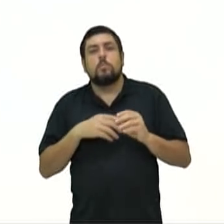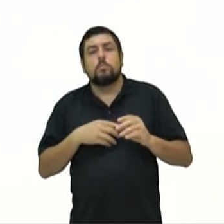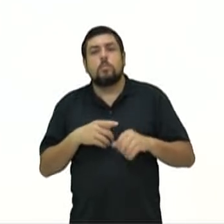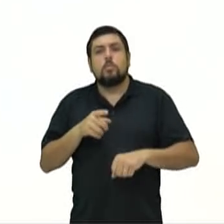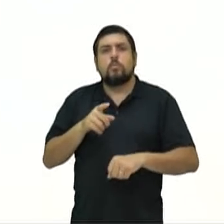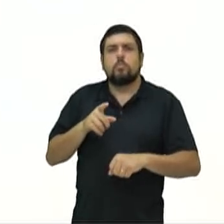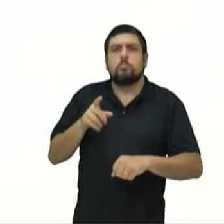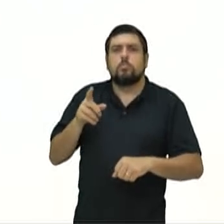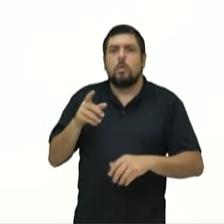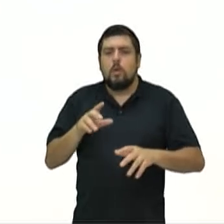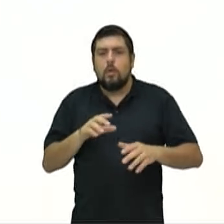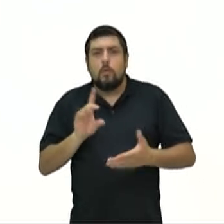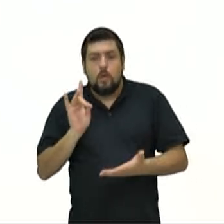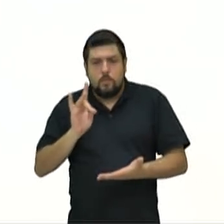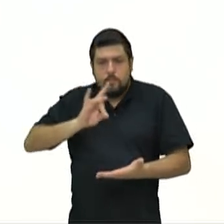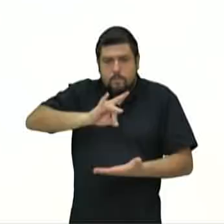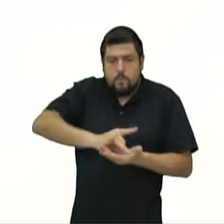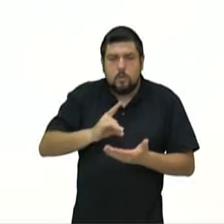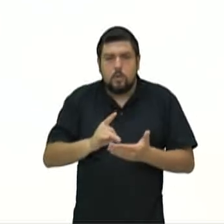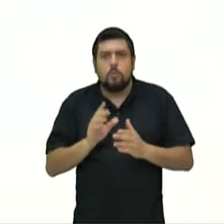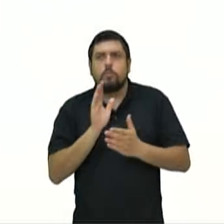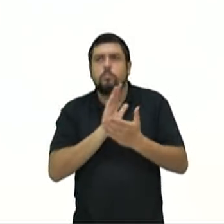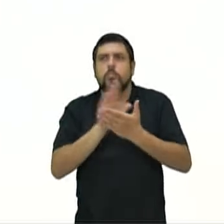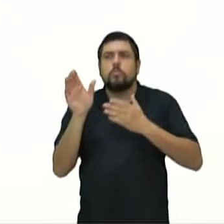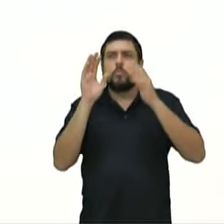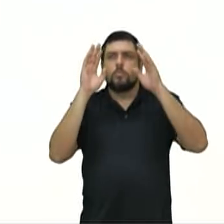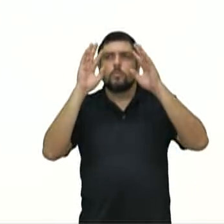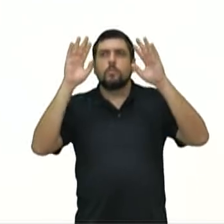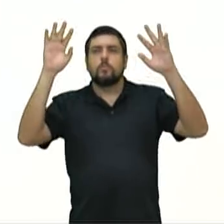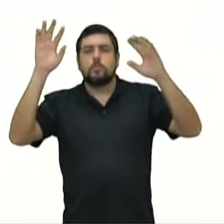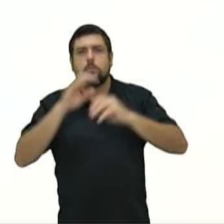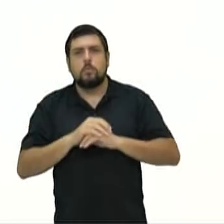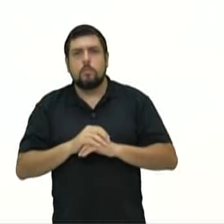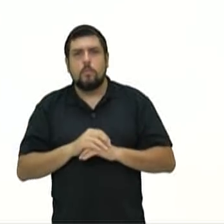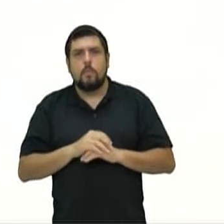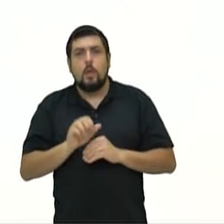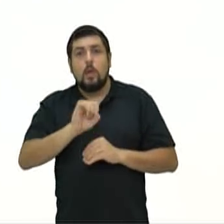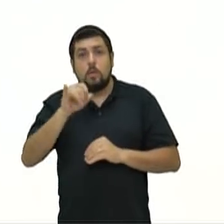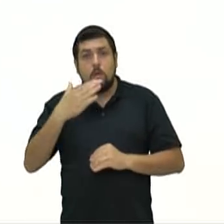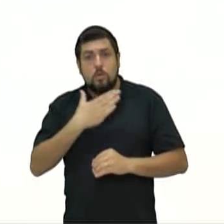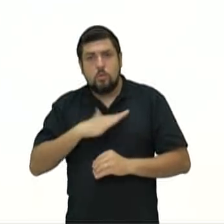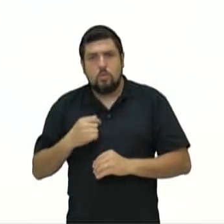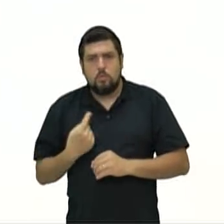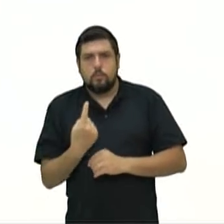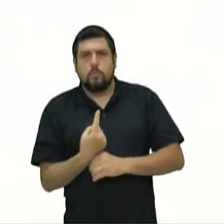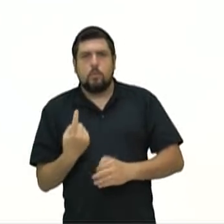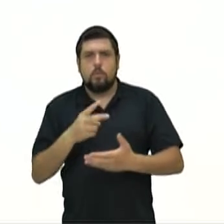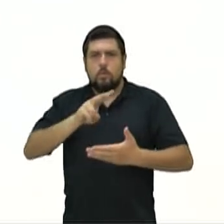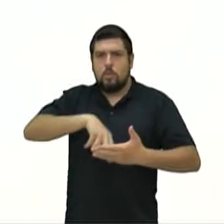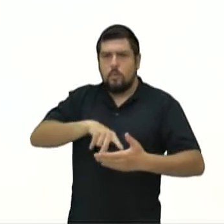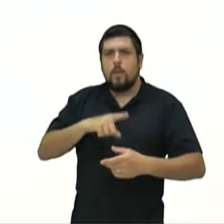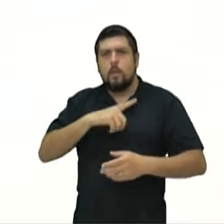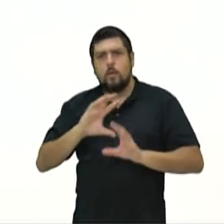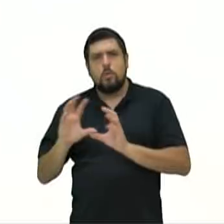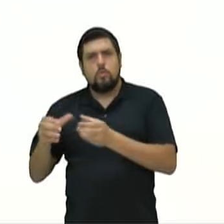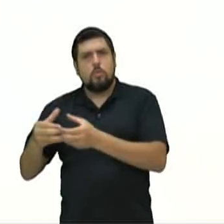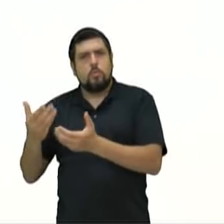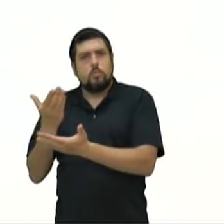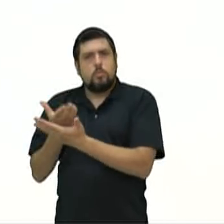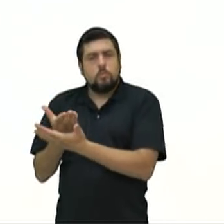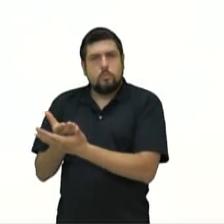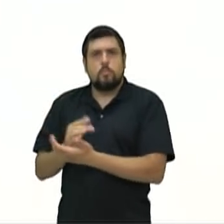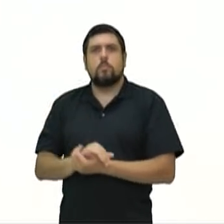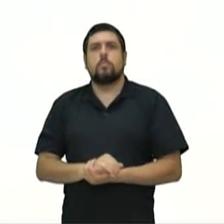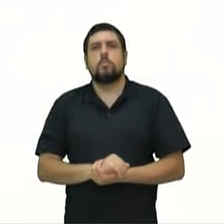da realidade circundante. Para os que condenam como hábito solitário, há inúmeros grupos de estudos,